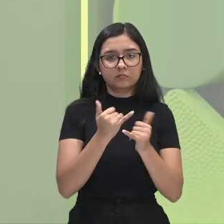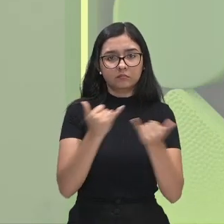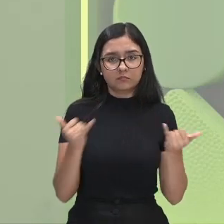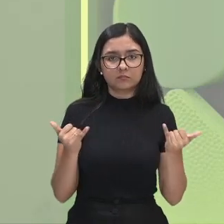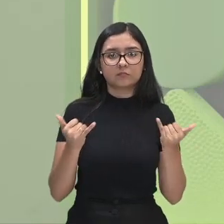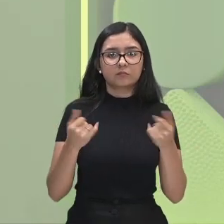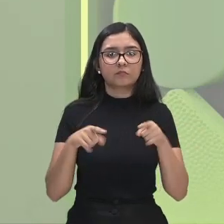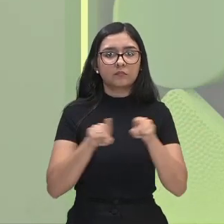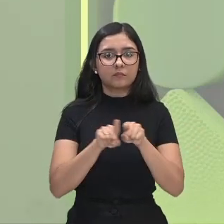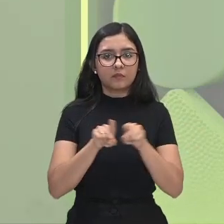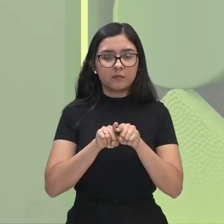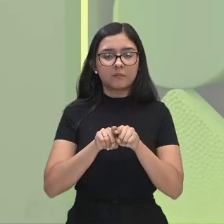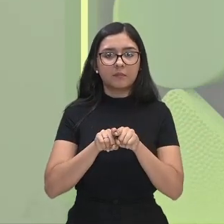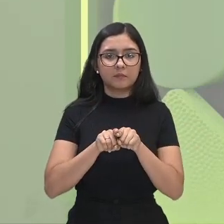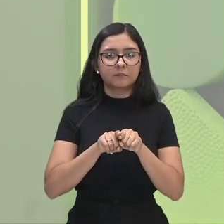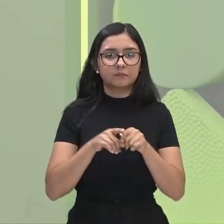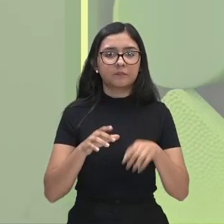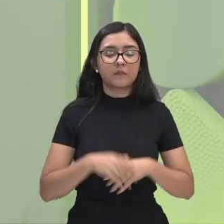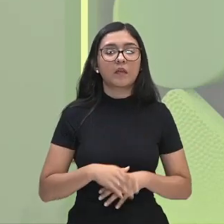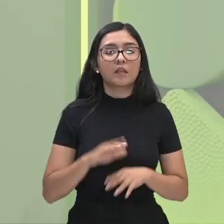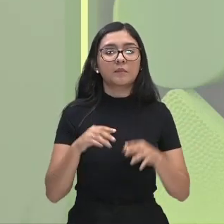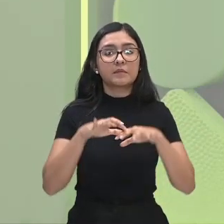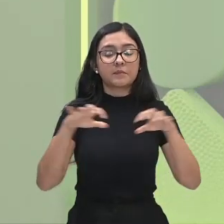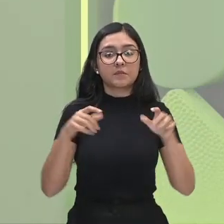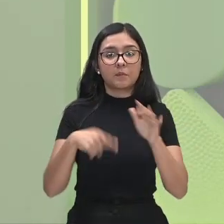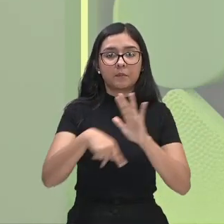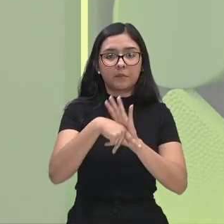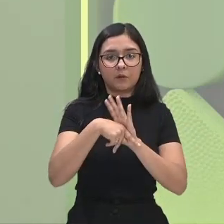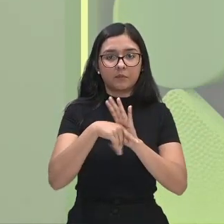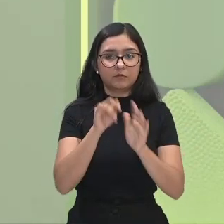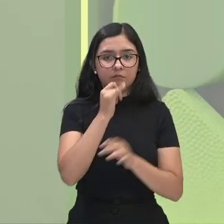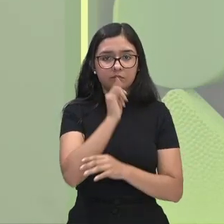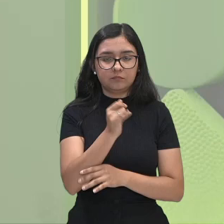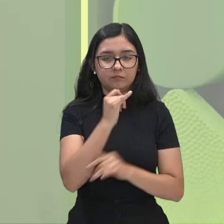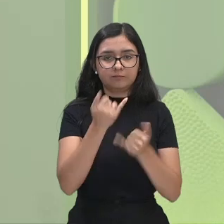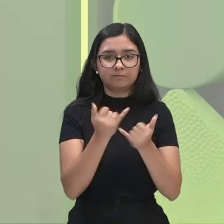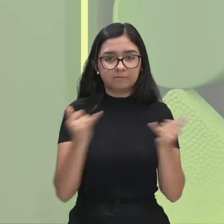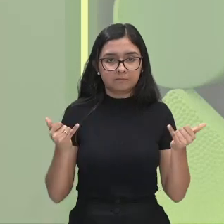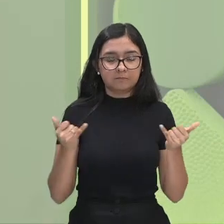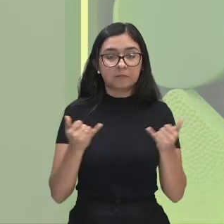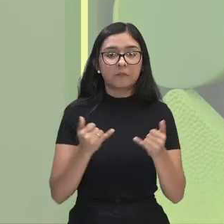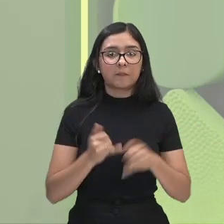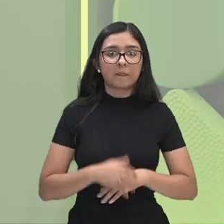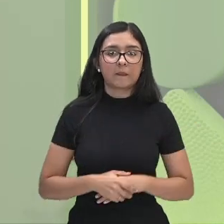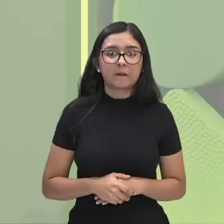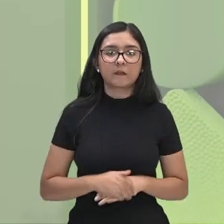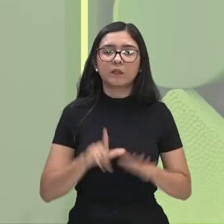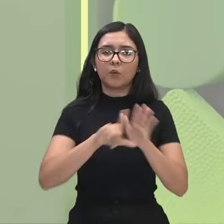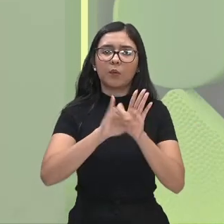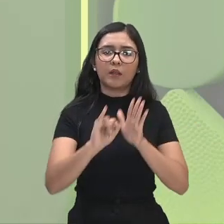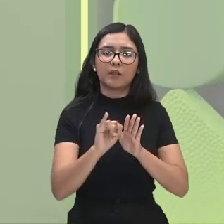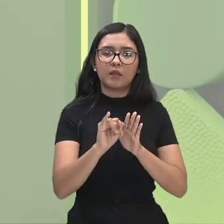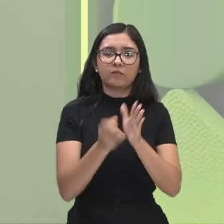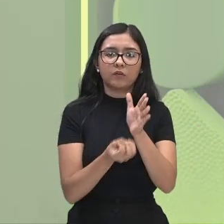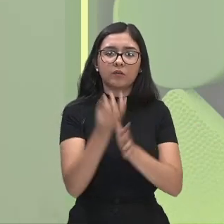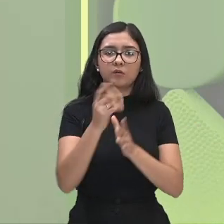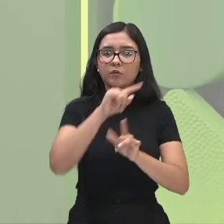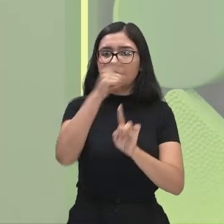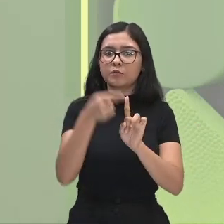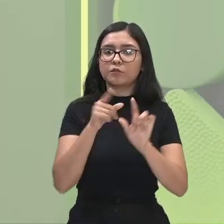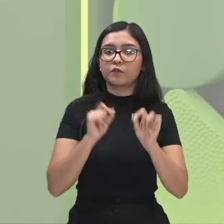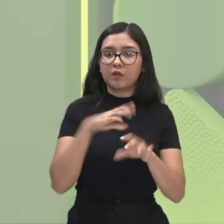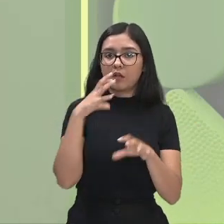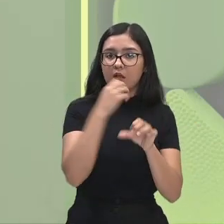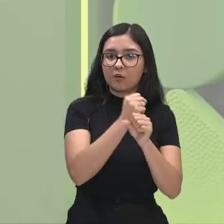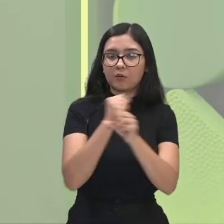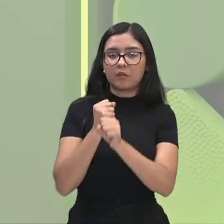à distância que separa essas cargas. Então, a lei de Coulomb é uma lei que foi feita para calcular